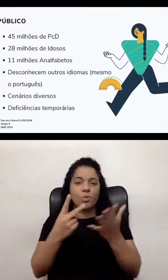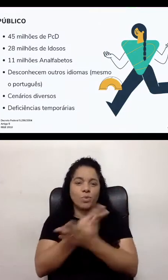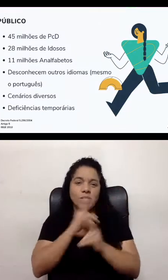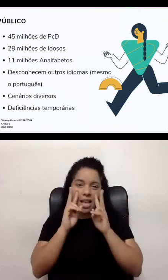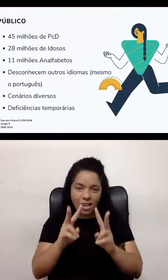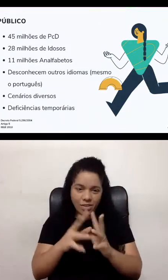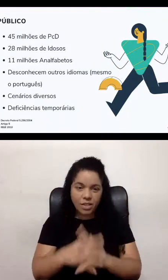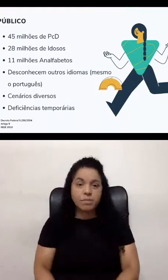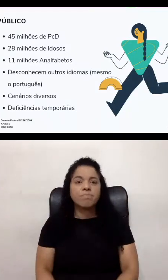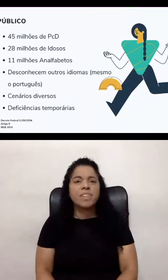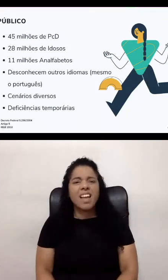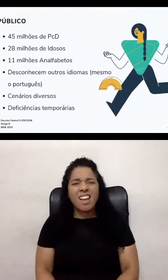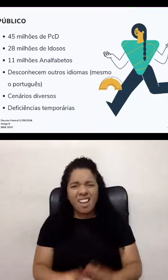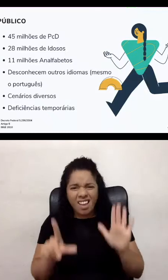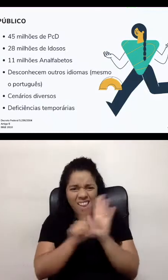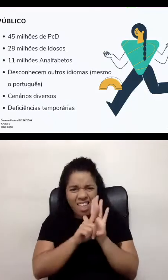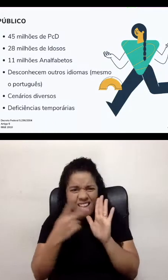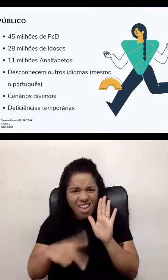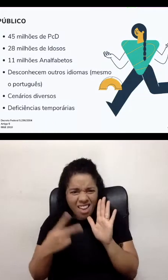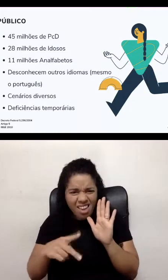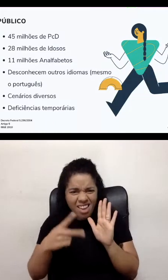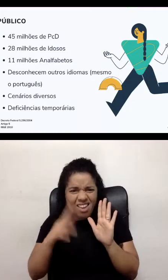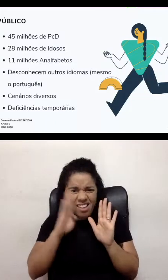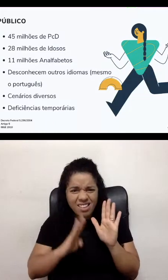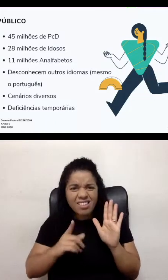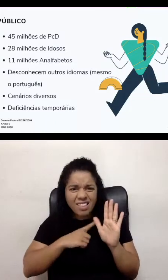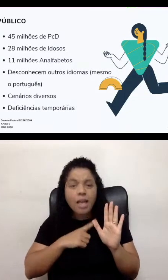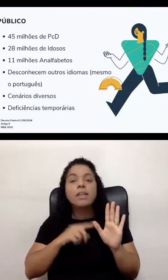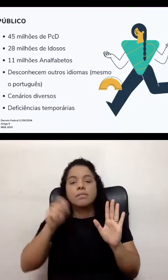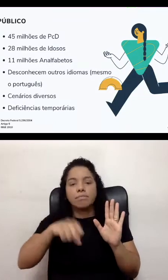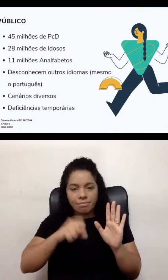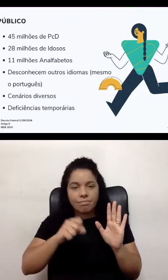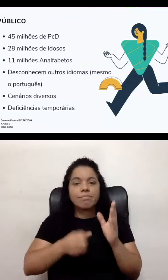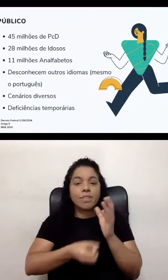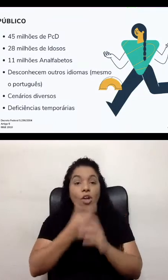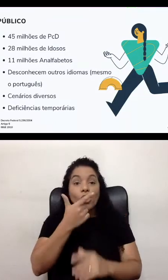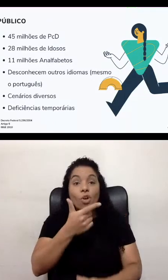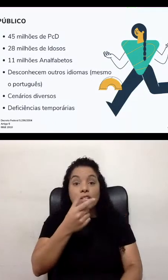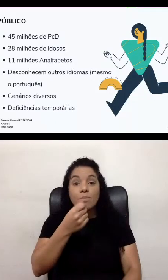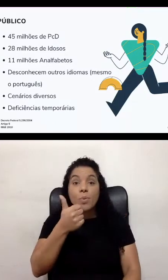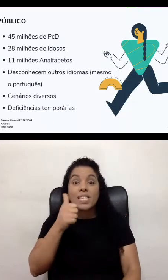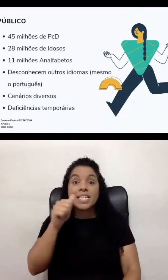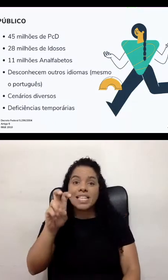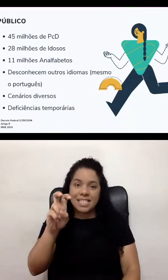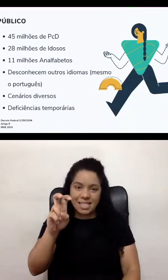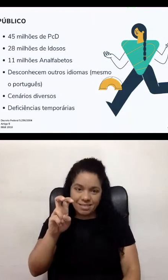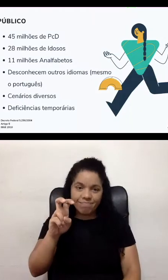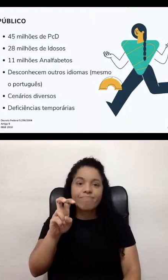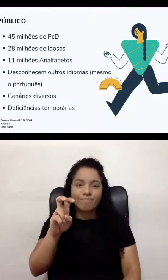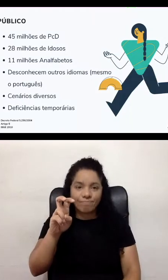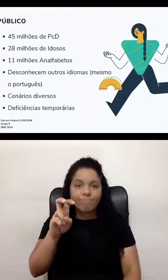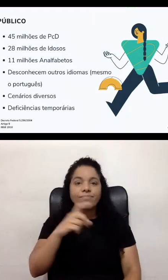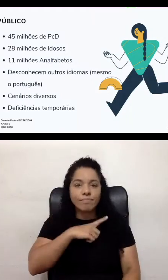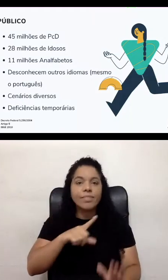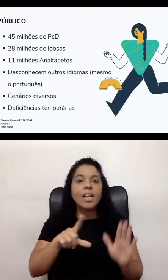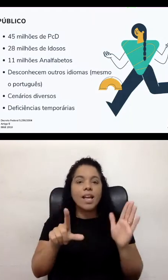A gente tem lei no Brasil para isso? Tem lei desde 2015, que fala, a Lei de Inclusão Digital,